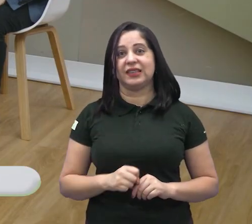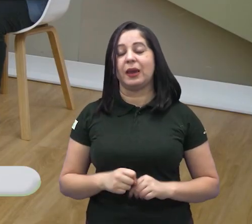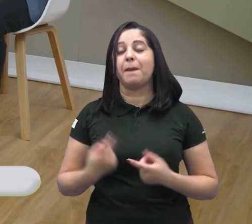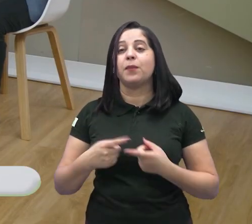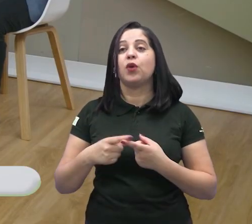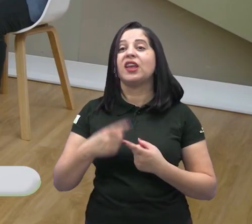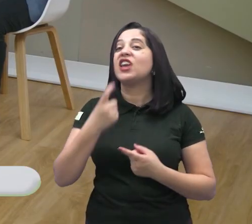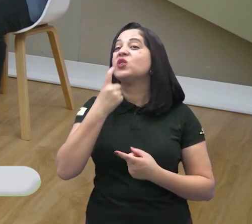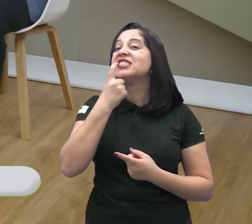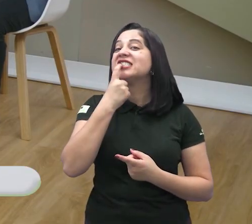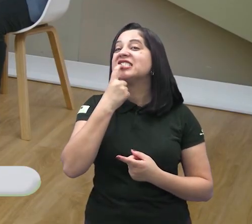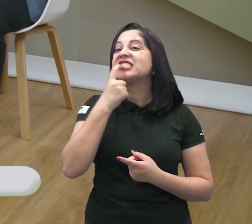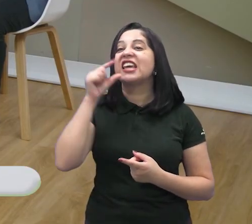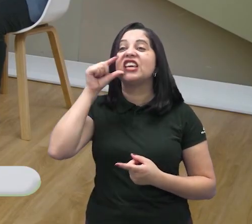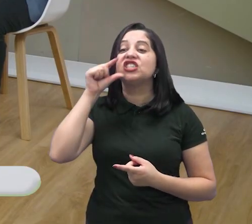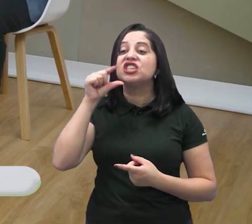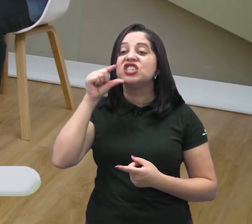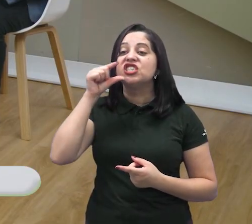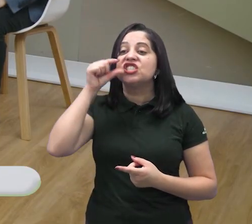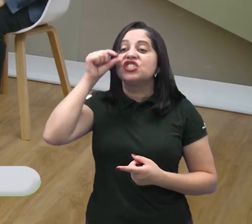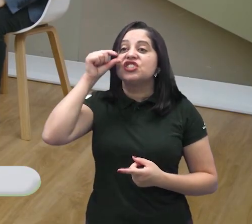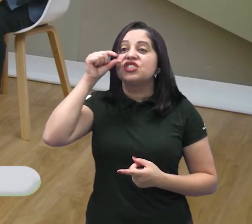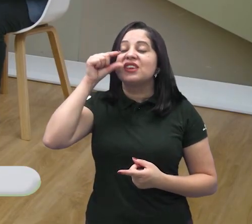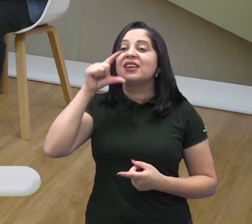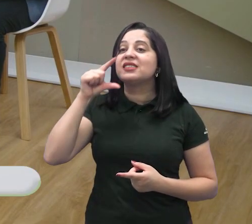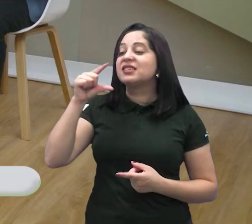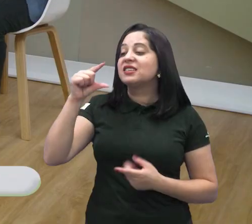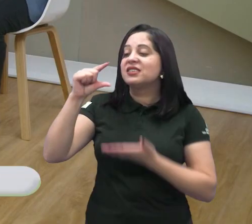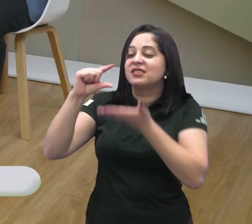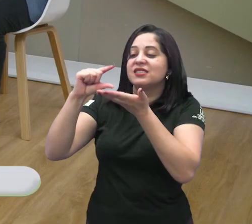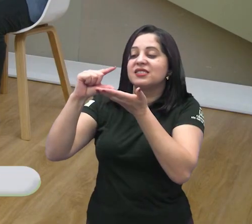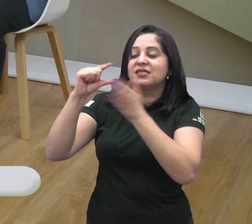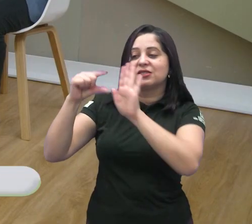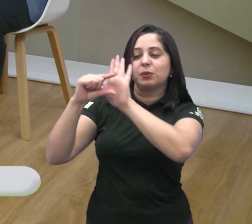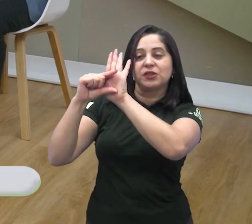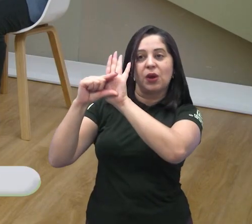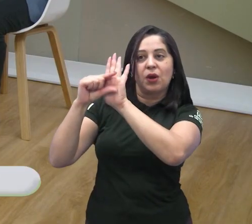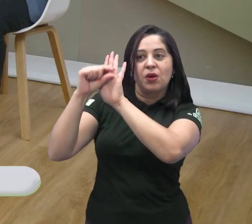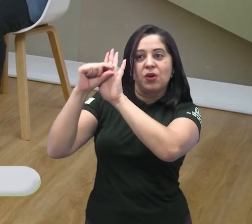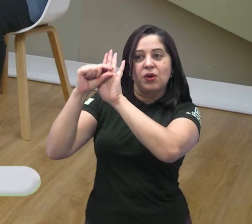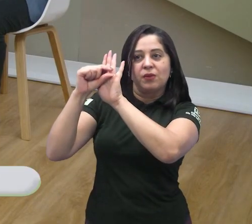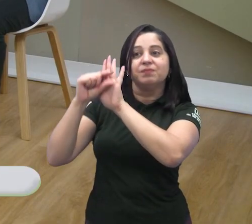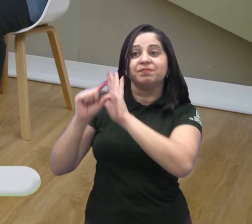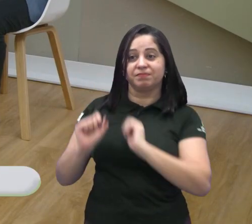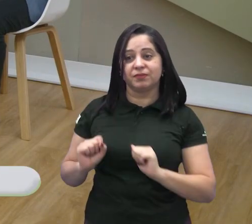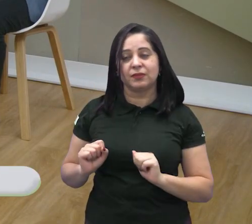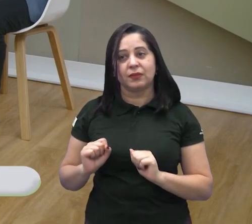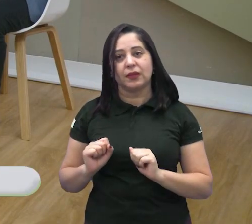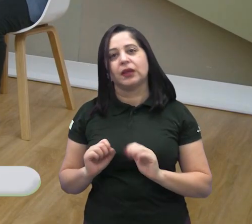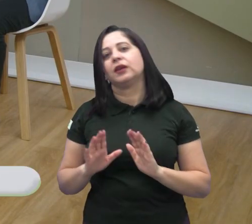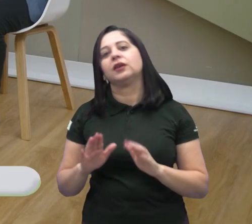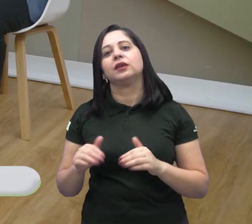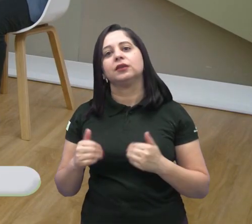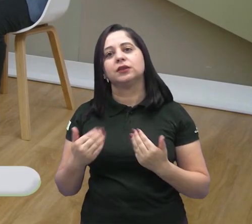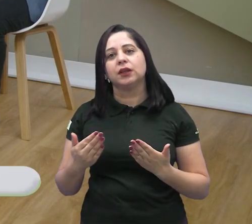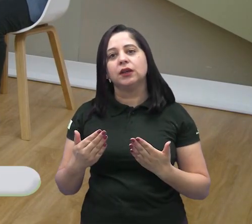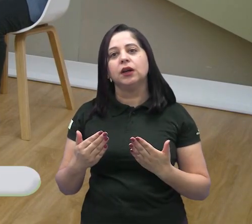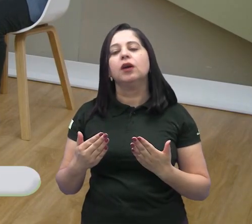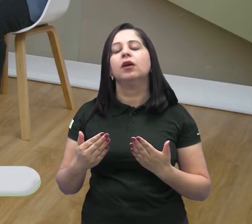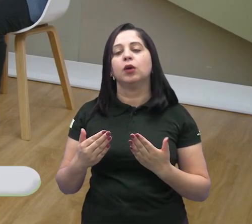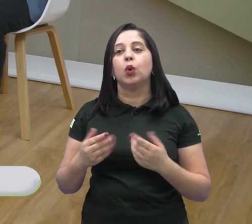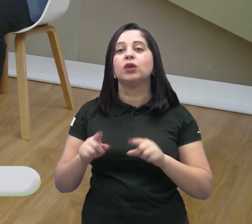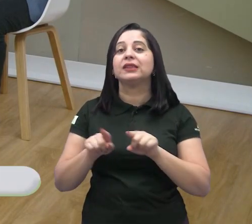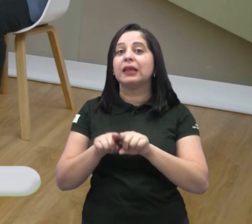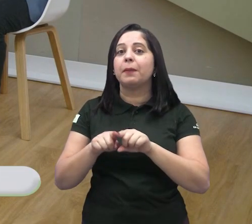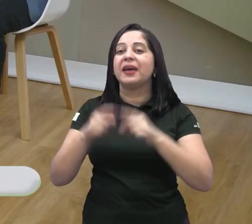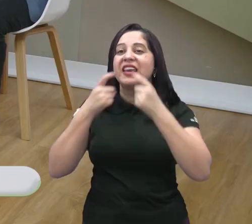uma imagem clássica de desgaste de dentes, né? Por bruxismo de ranger, de esfregar. E além dessa questão de dente,